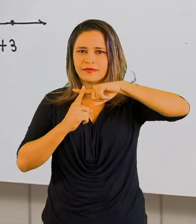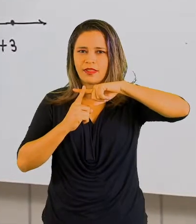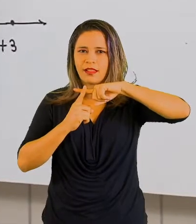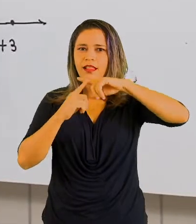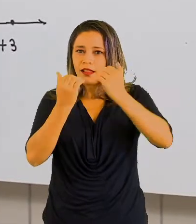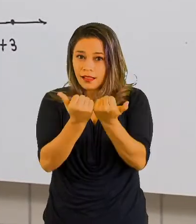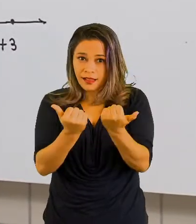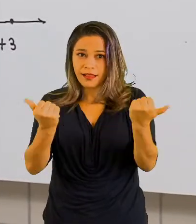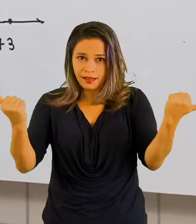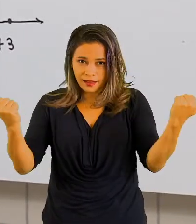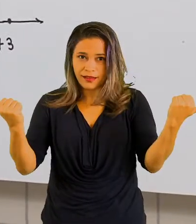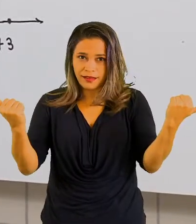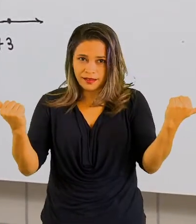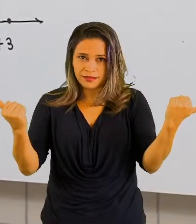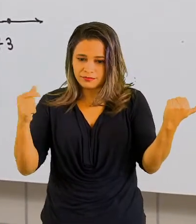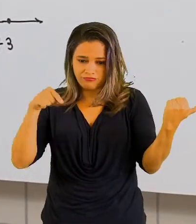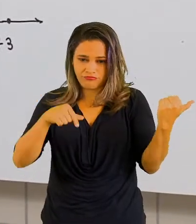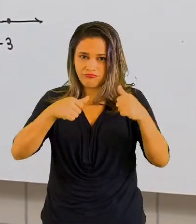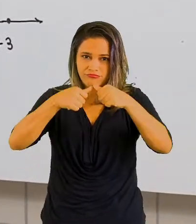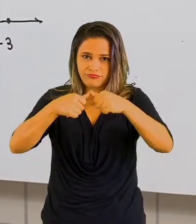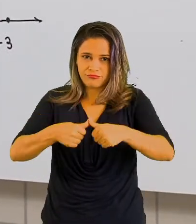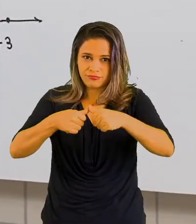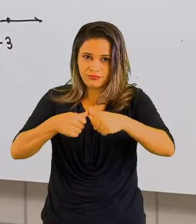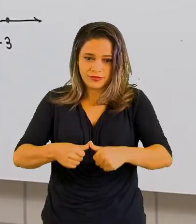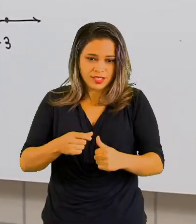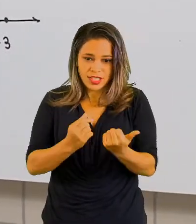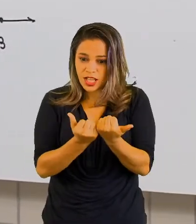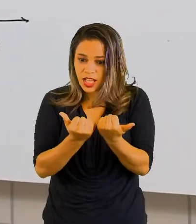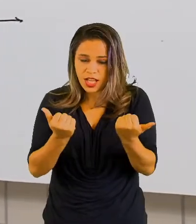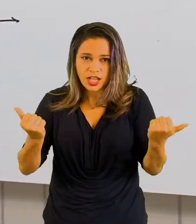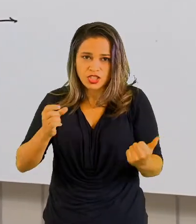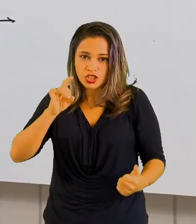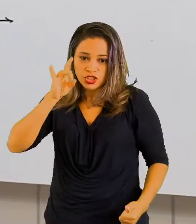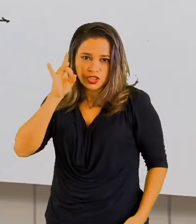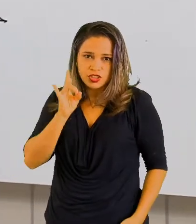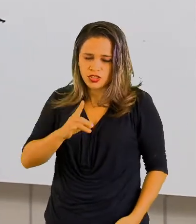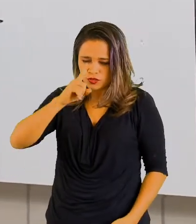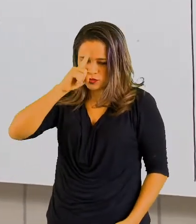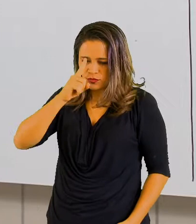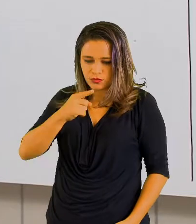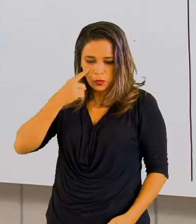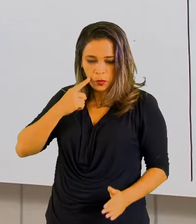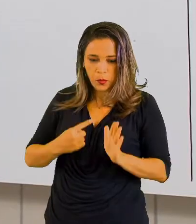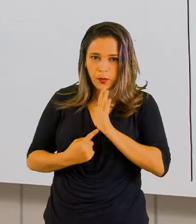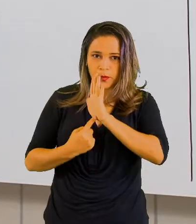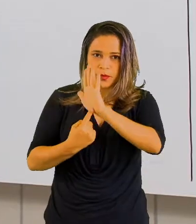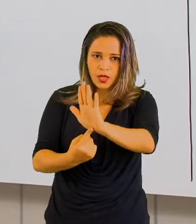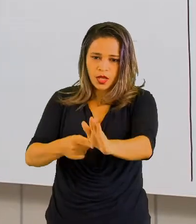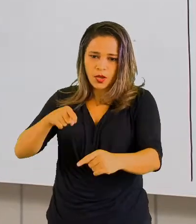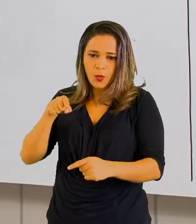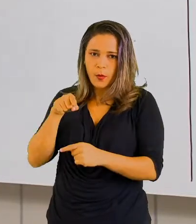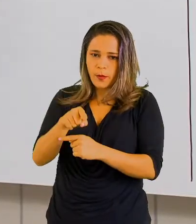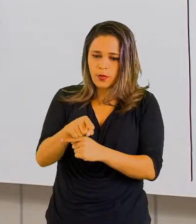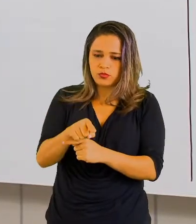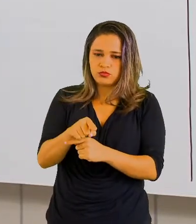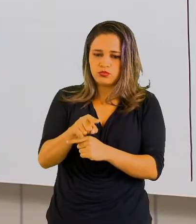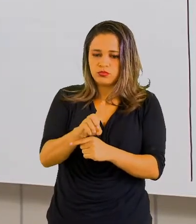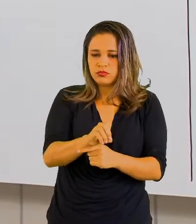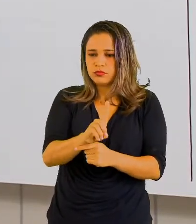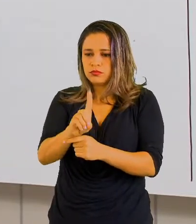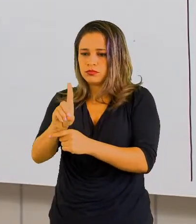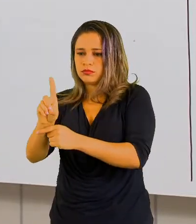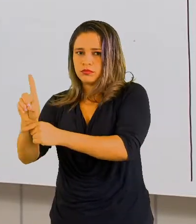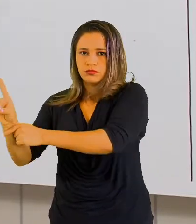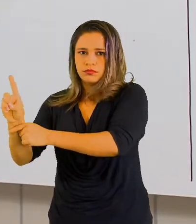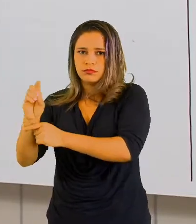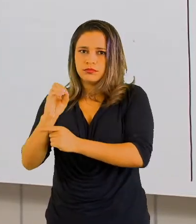numérica, ele está aqui única e exclusivamente para indicar que o ponto está à direita do zero.